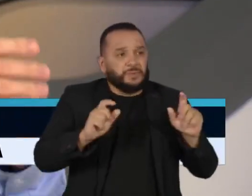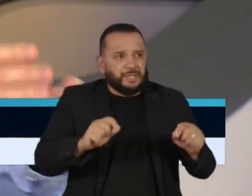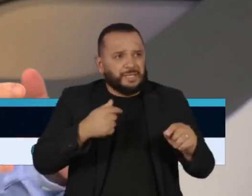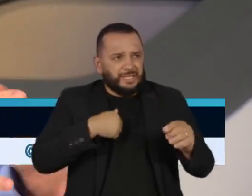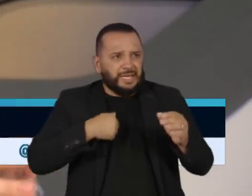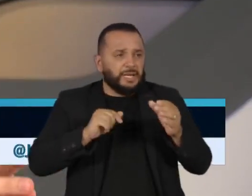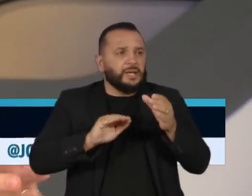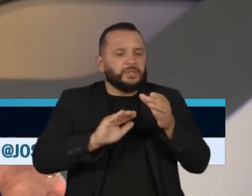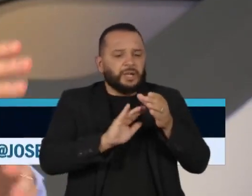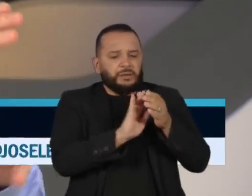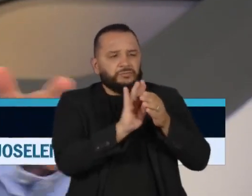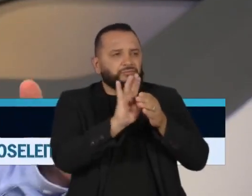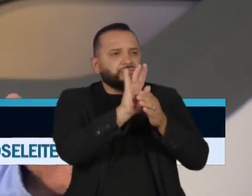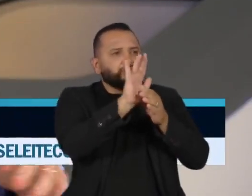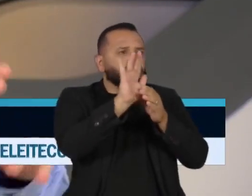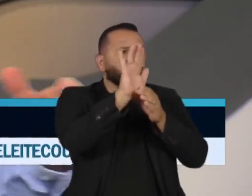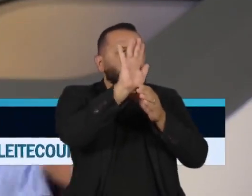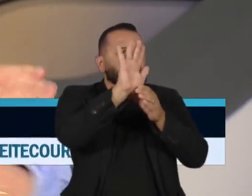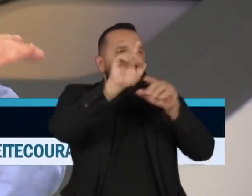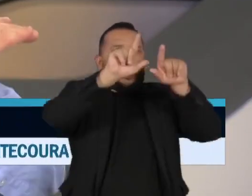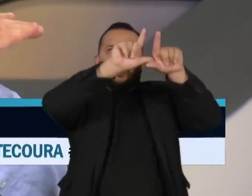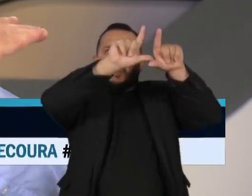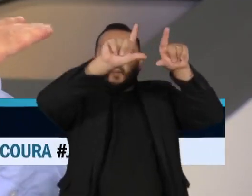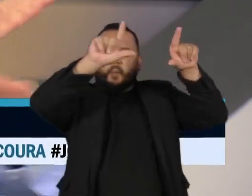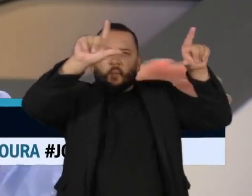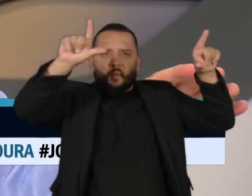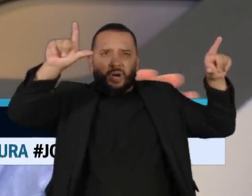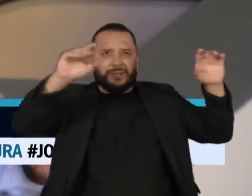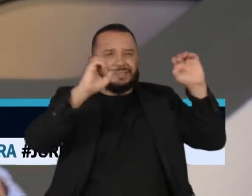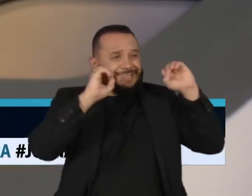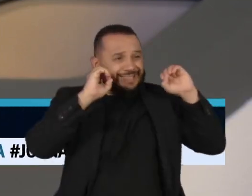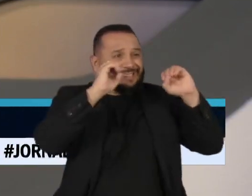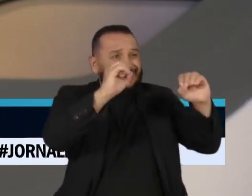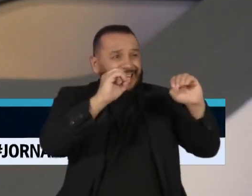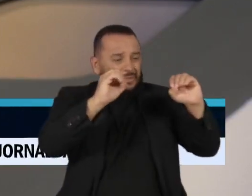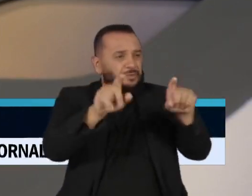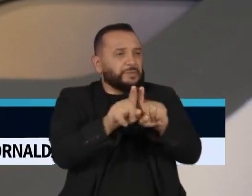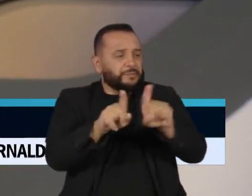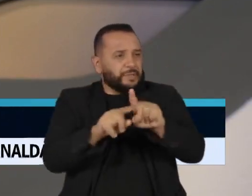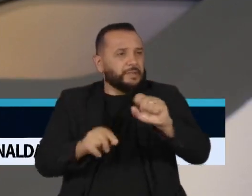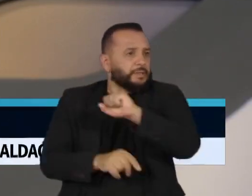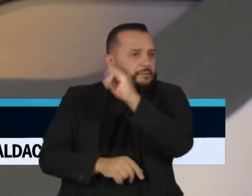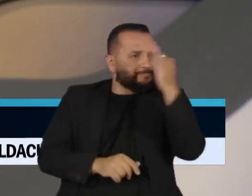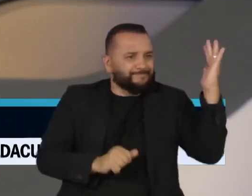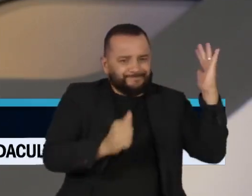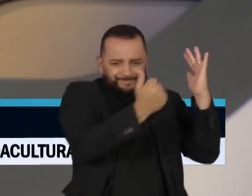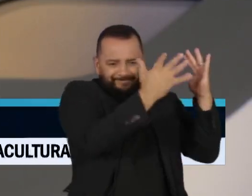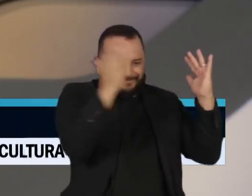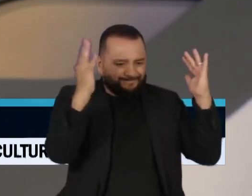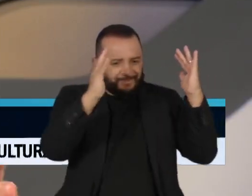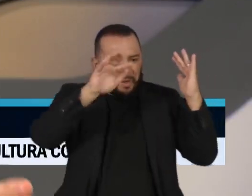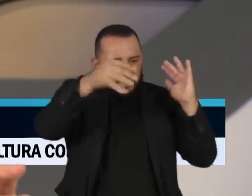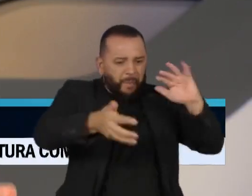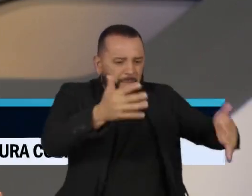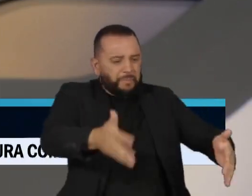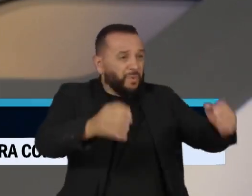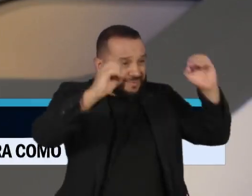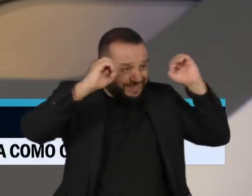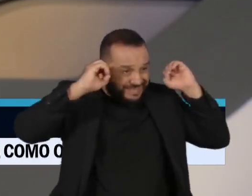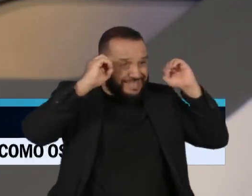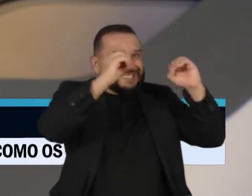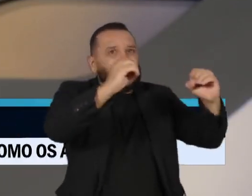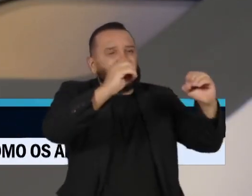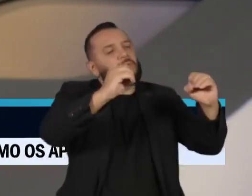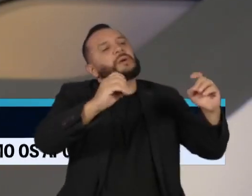no futuro chegar ao desmatamento líquido zero quem sabe desmatamento brutos zero não vamos